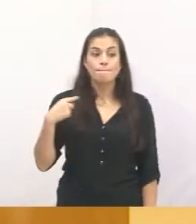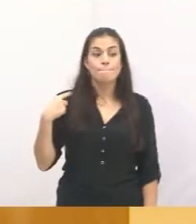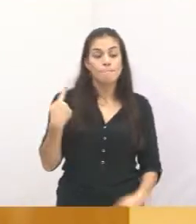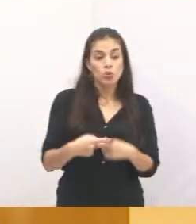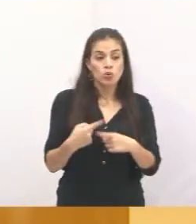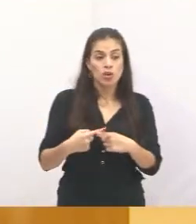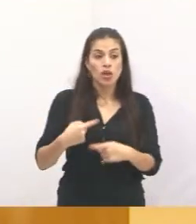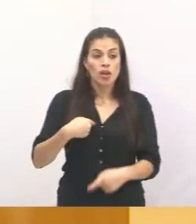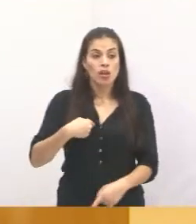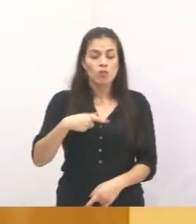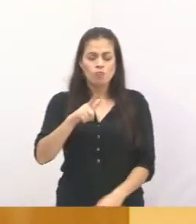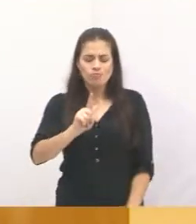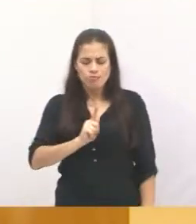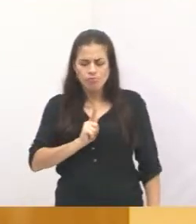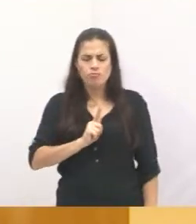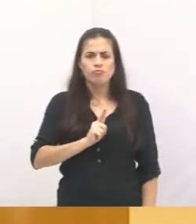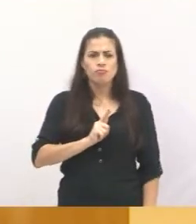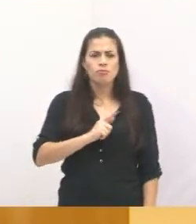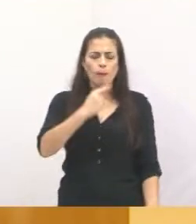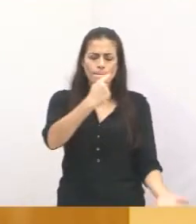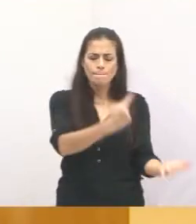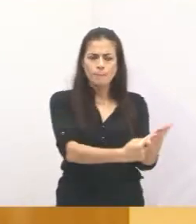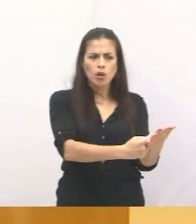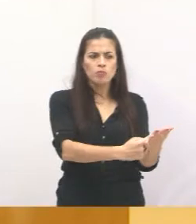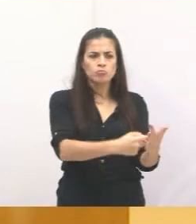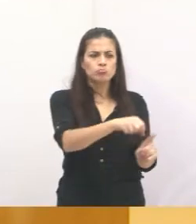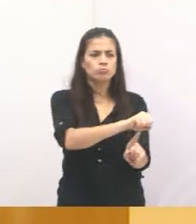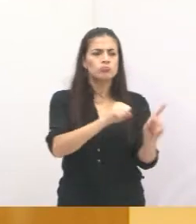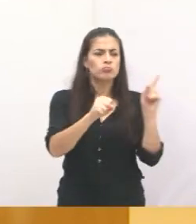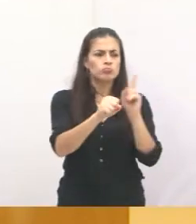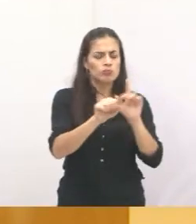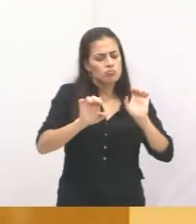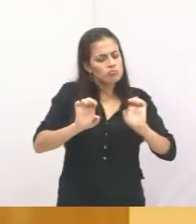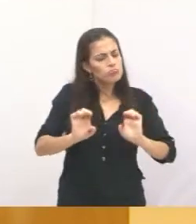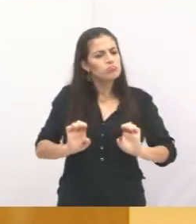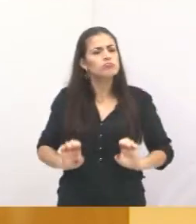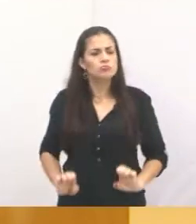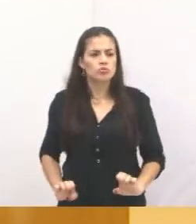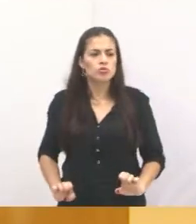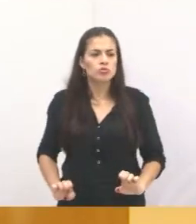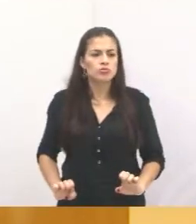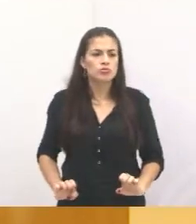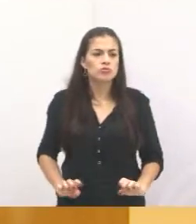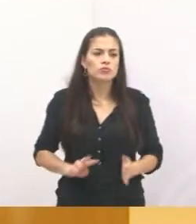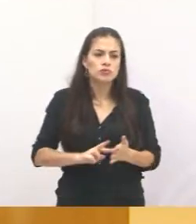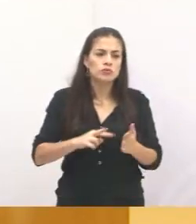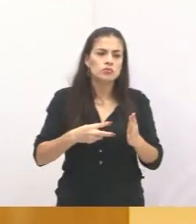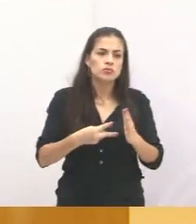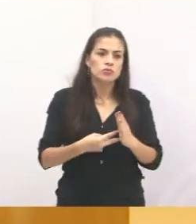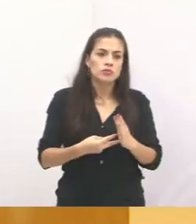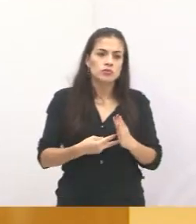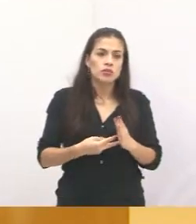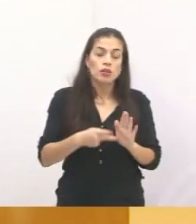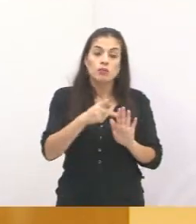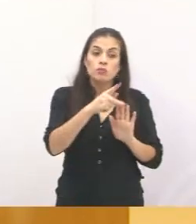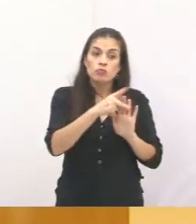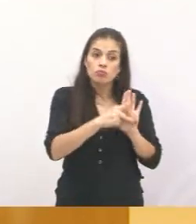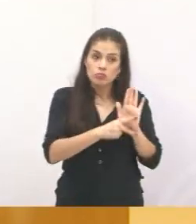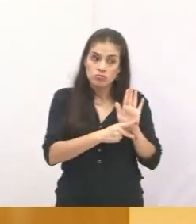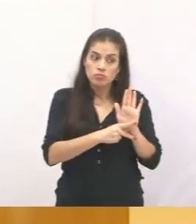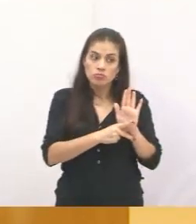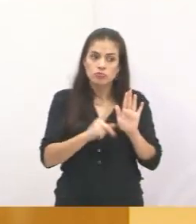a sociedade e julgo eu um compromisso ético nesse sentido, de que esse projeto não